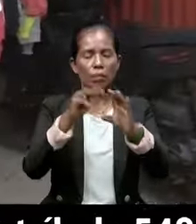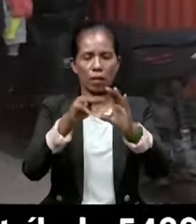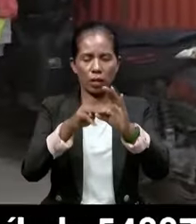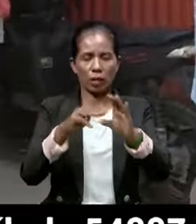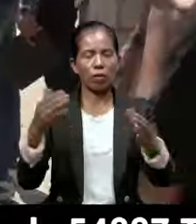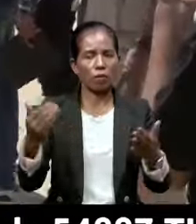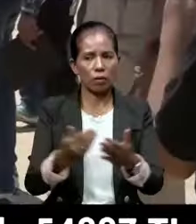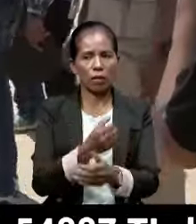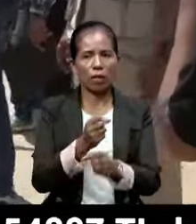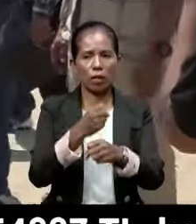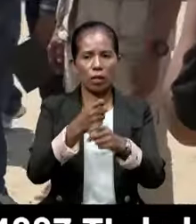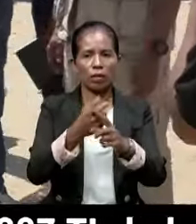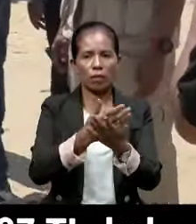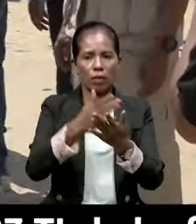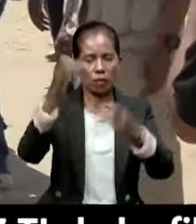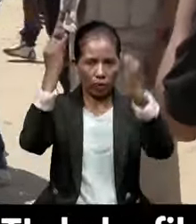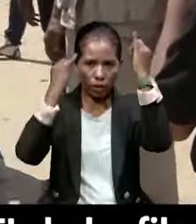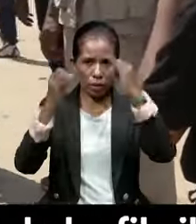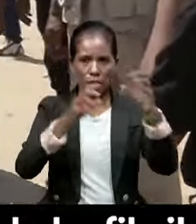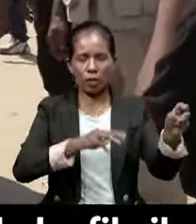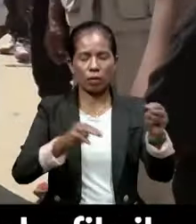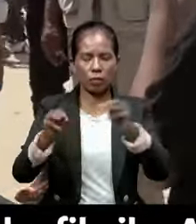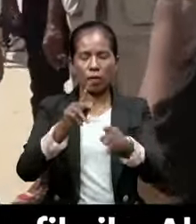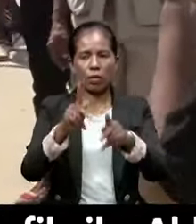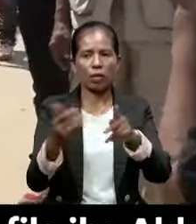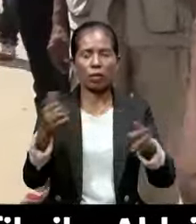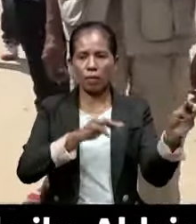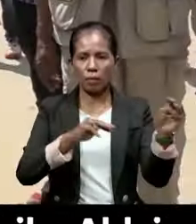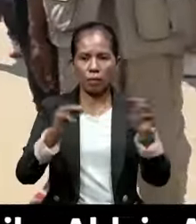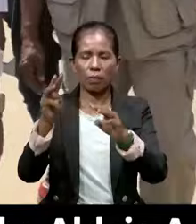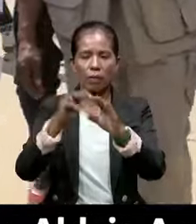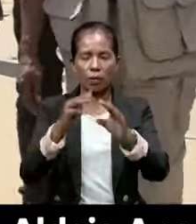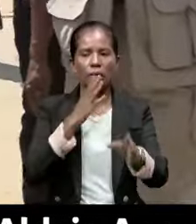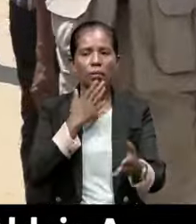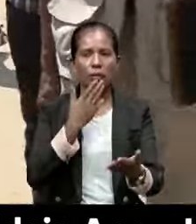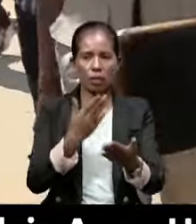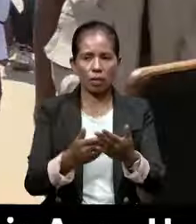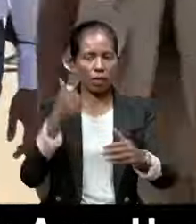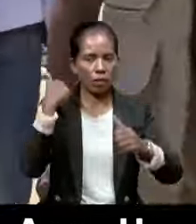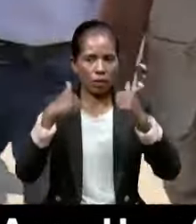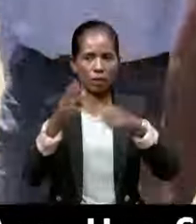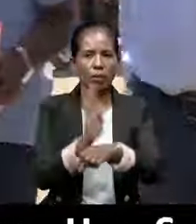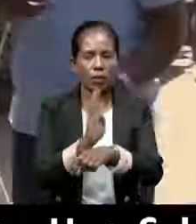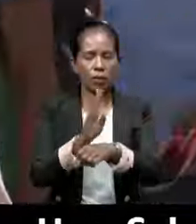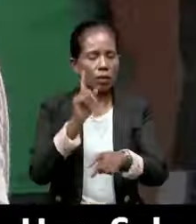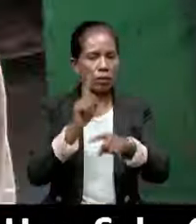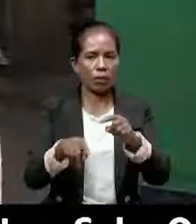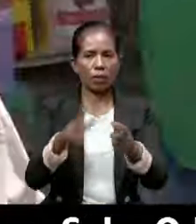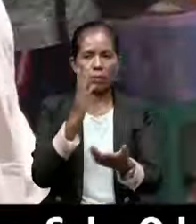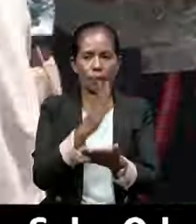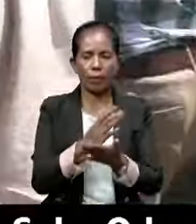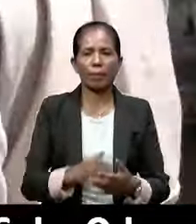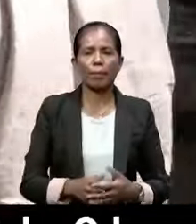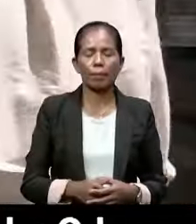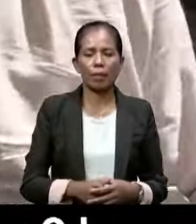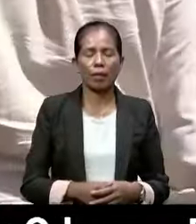nune halau queda socialização, no atu muda vendedor sira ba mercado provisório, nune atividade negócio la bele para.